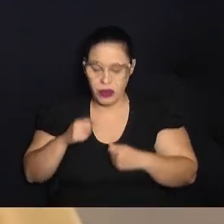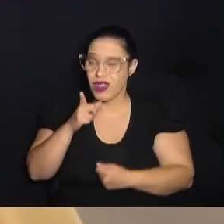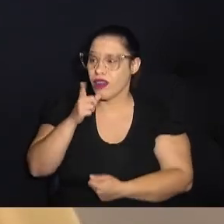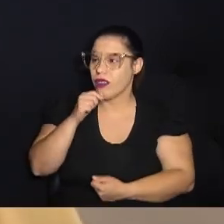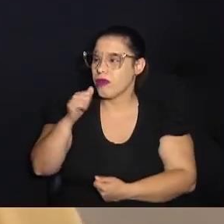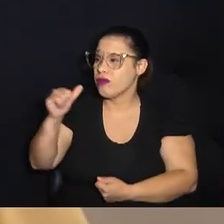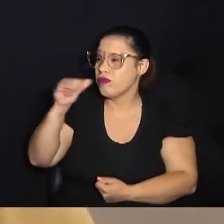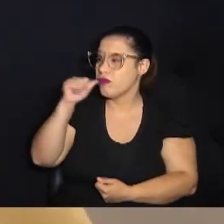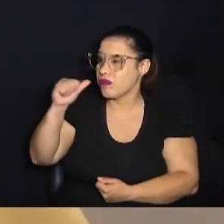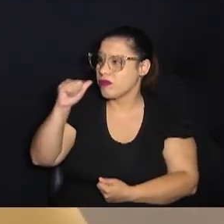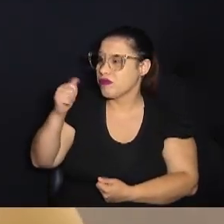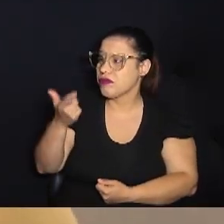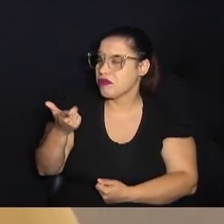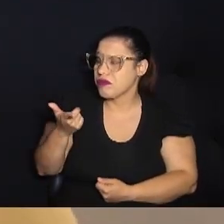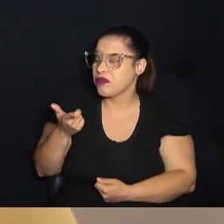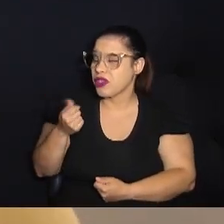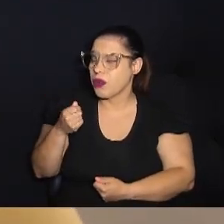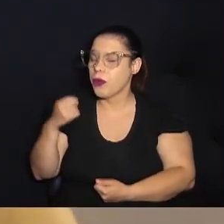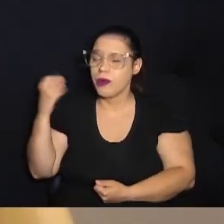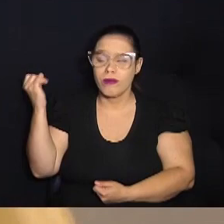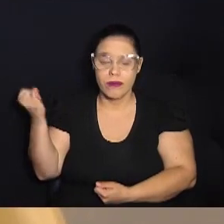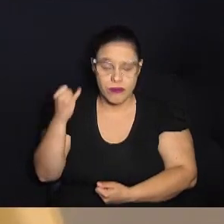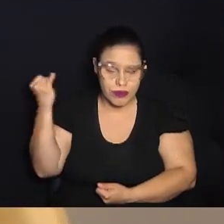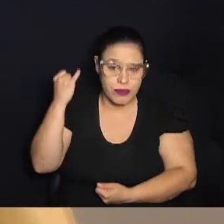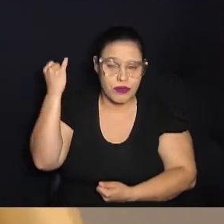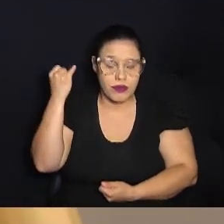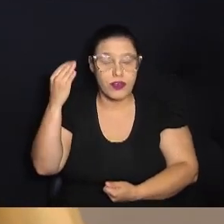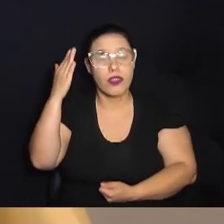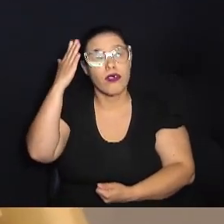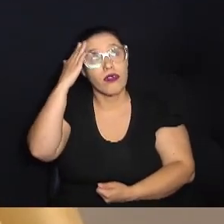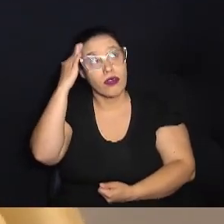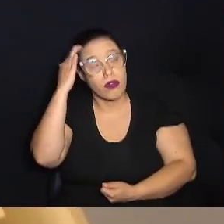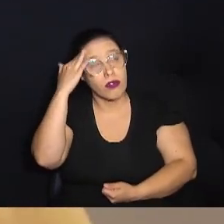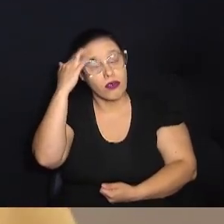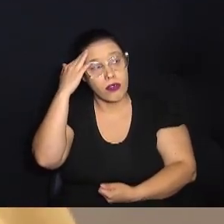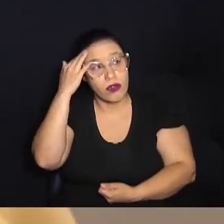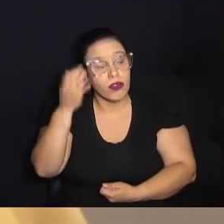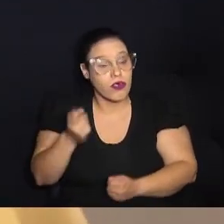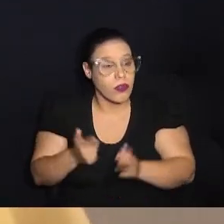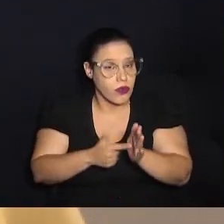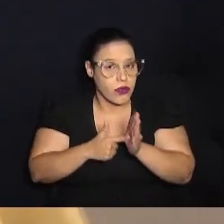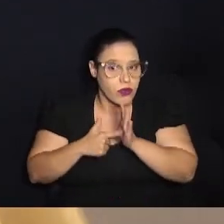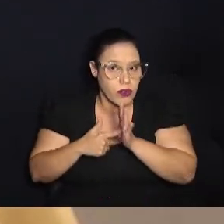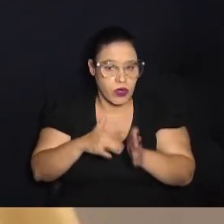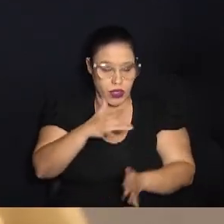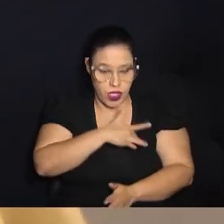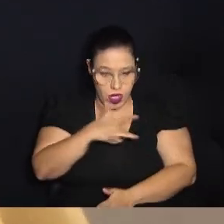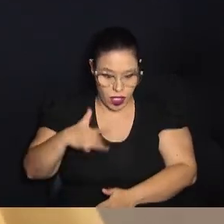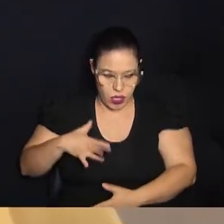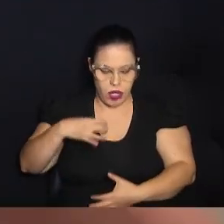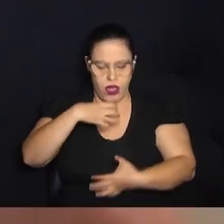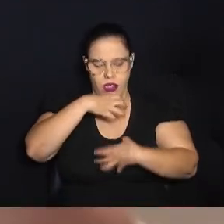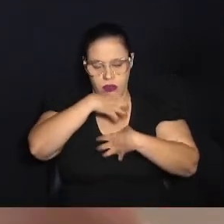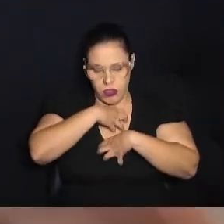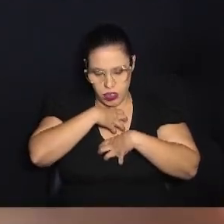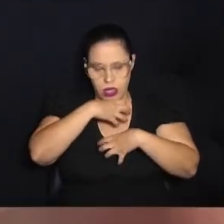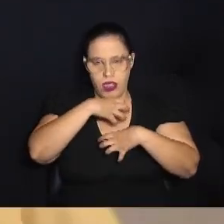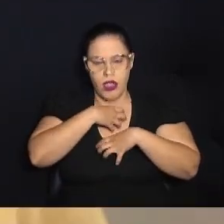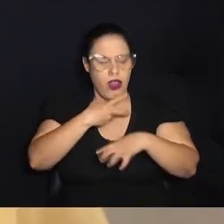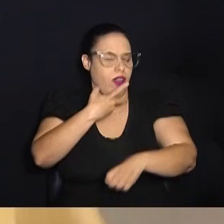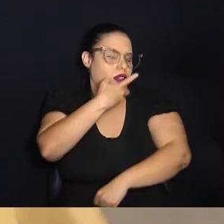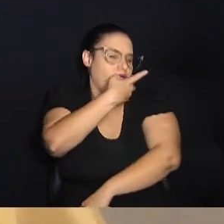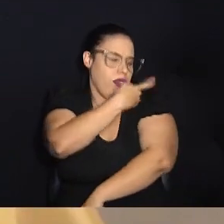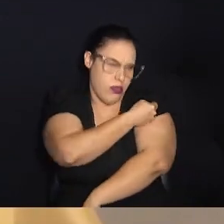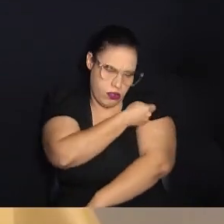de beber líquido. O fato que é importante que a gente tenha esse esclarecimento para mostrar que é importante a saúde pulmonar, né? Essa coisa